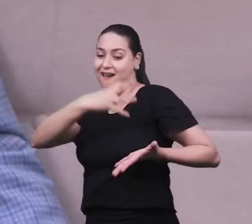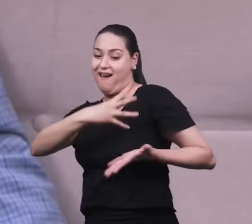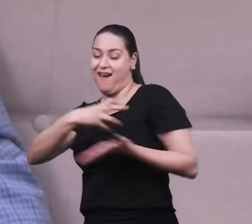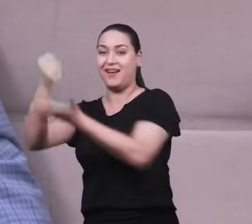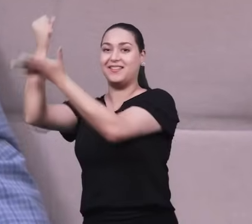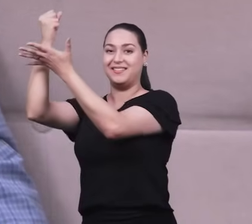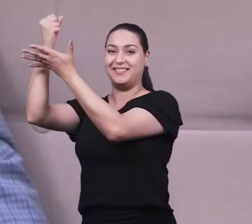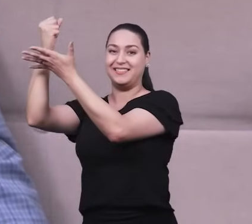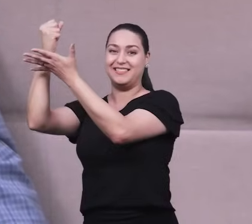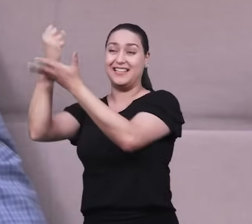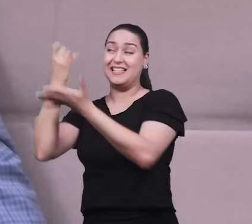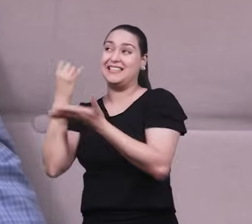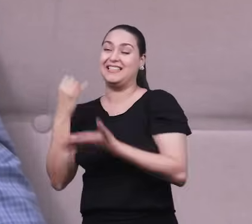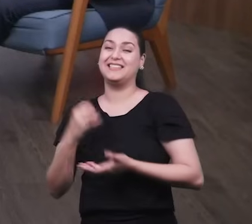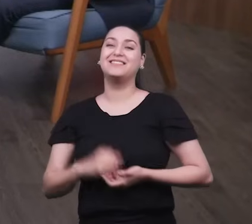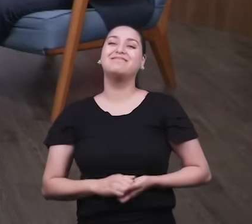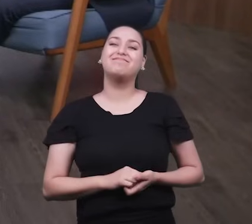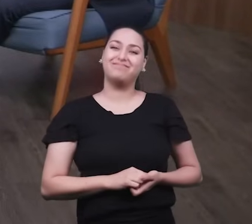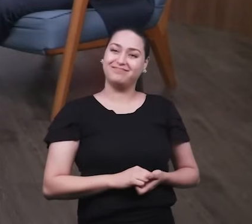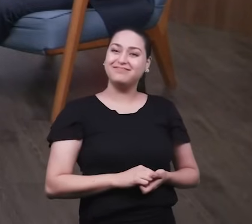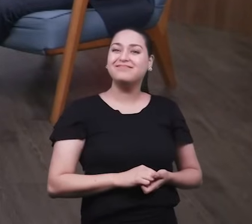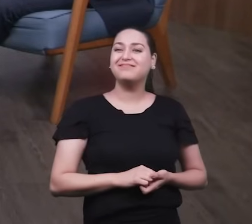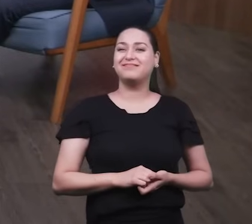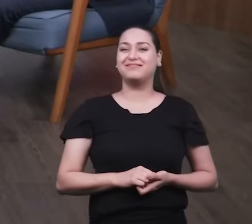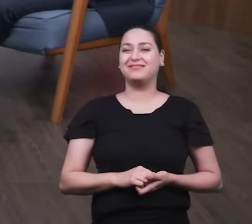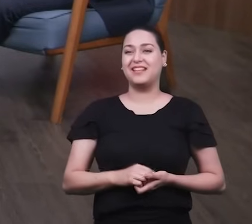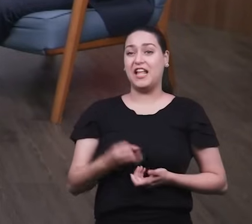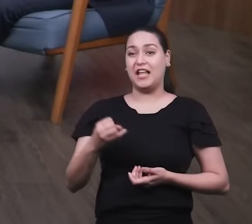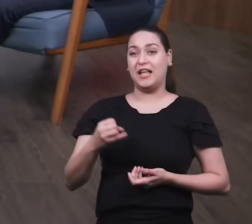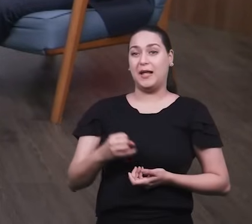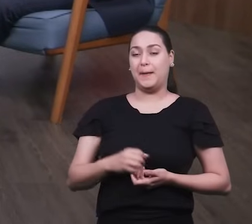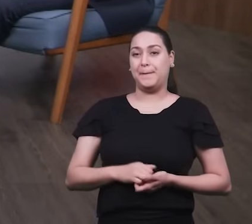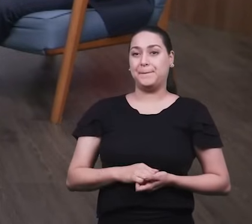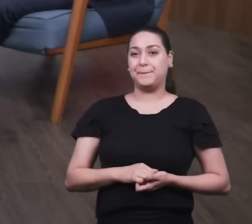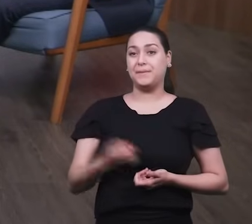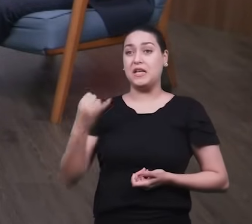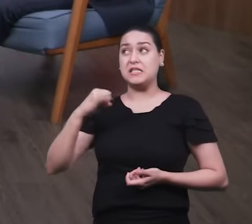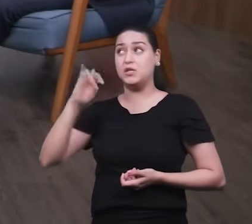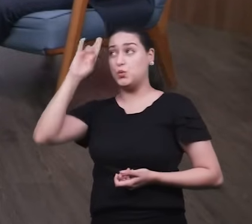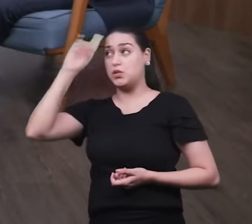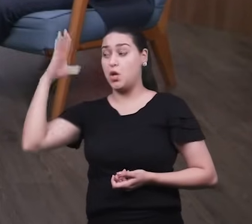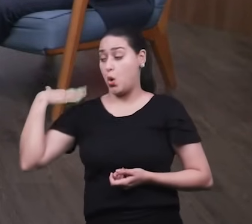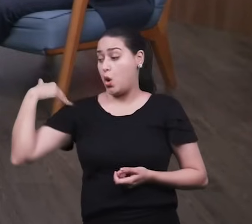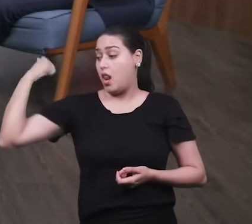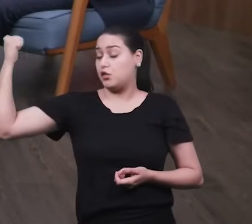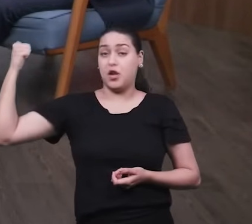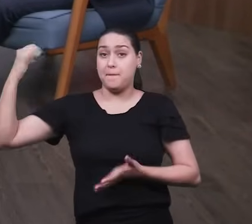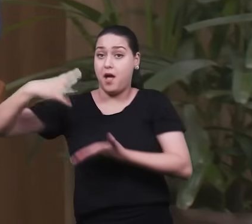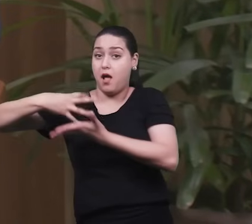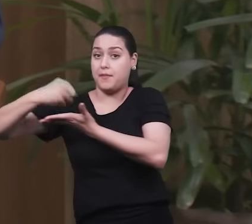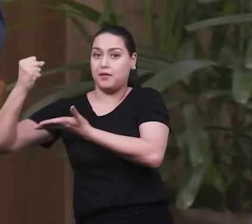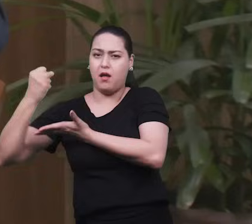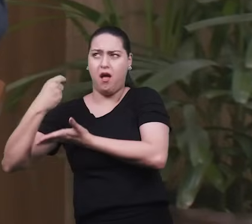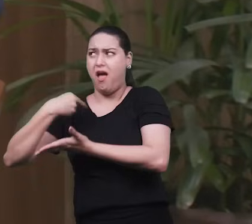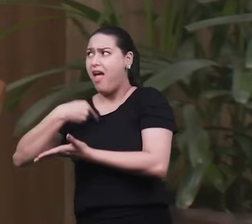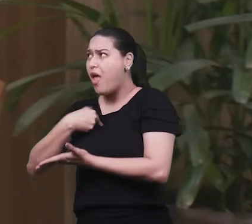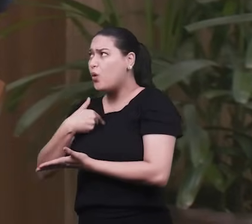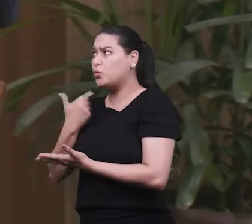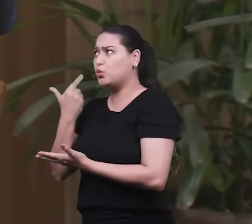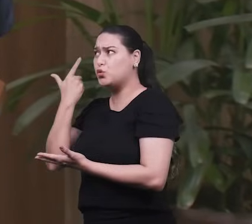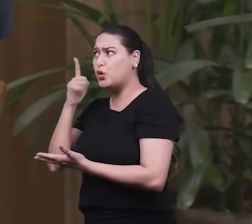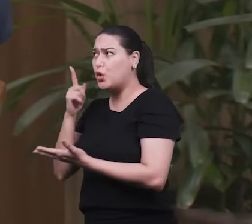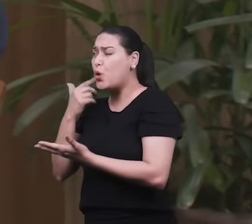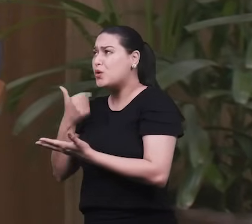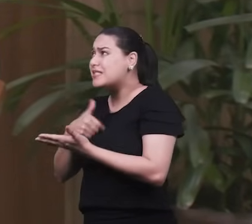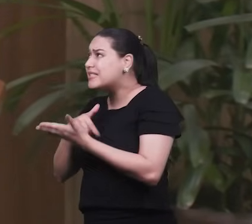consigo ir, né? É, fora esse impulsionamento que o Adriano mencionou, ou seja, o Senhor que vai